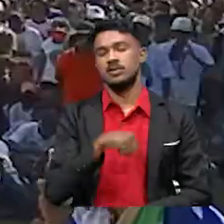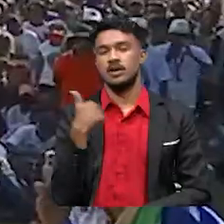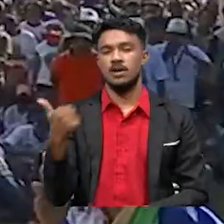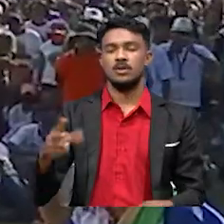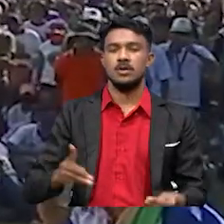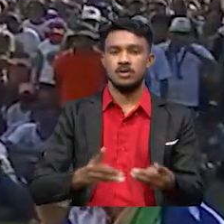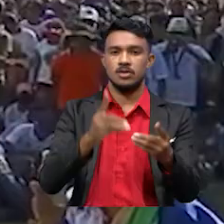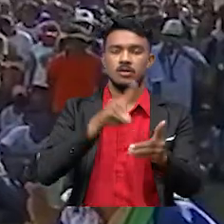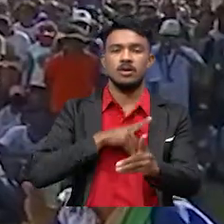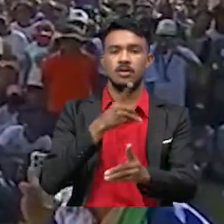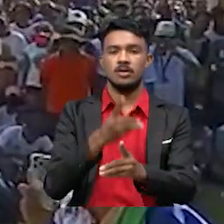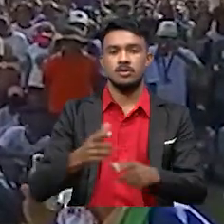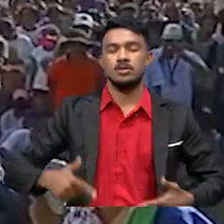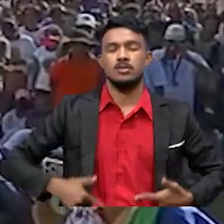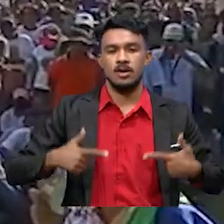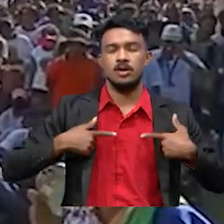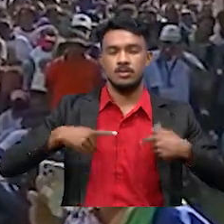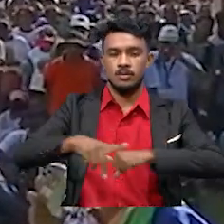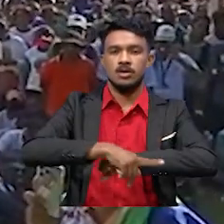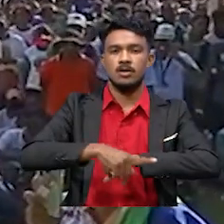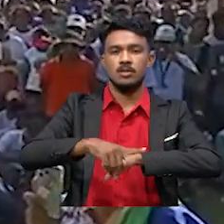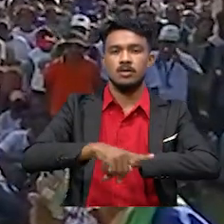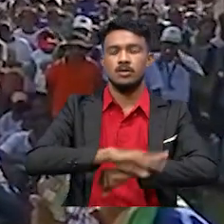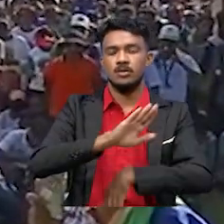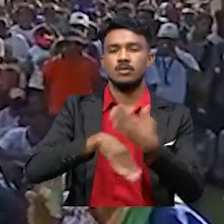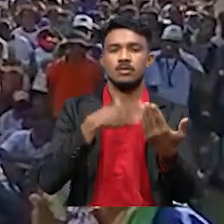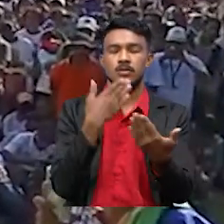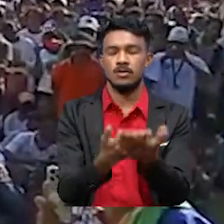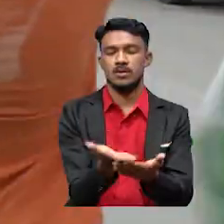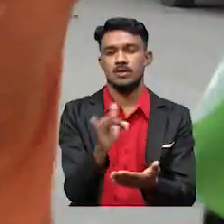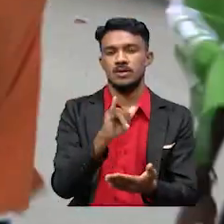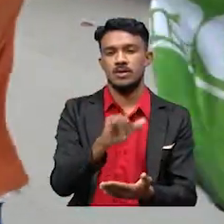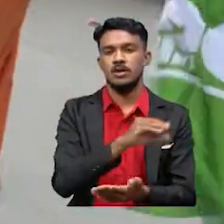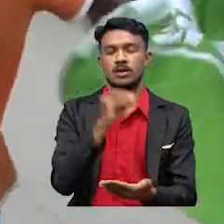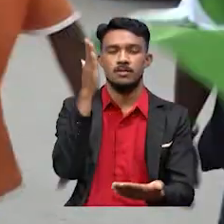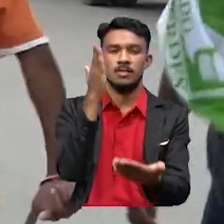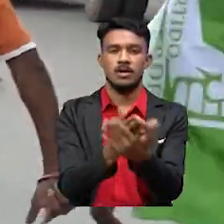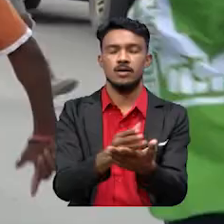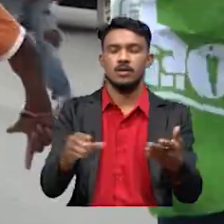direitos humanos. No Nemos, partido político, que a partido coligação sira, proibido usa